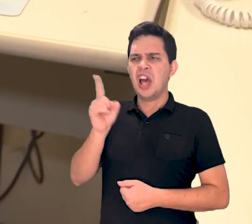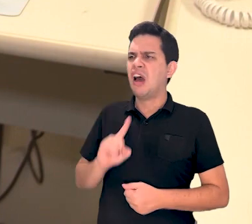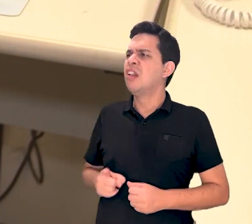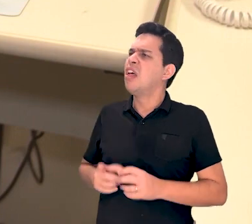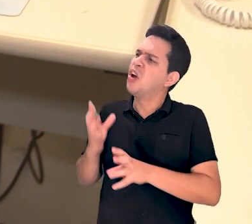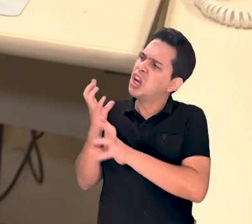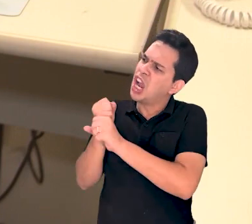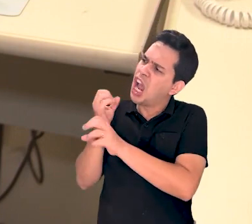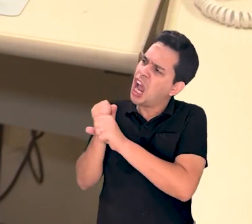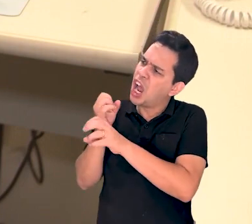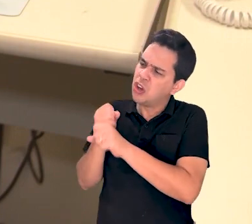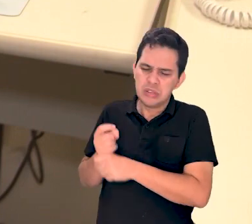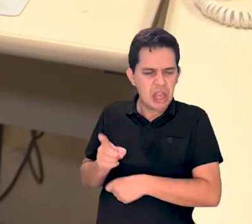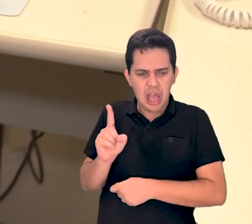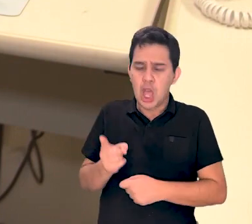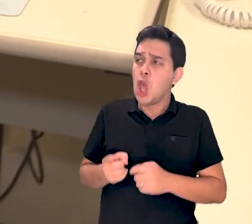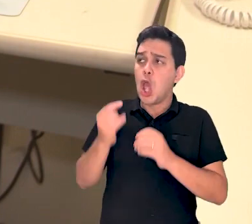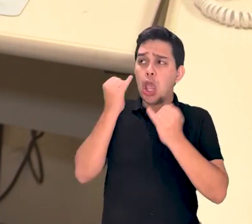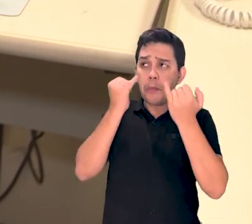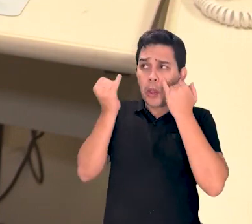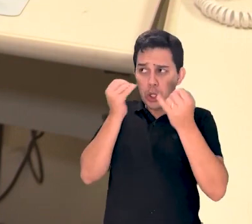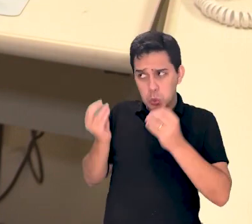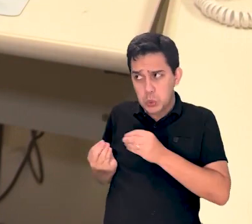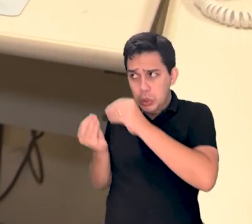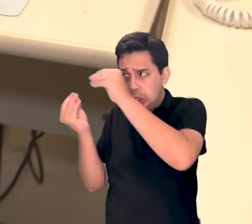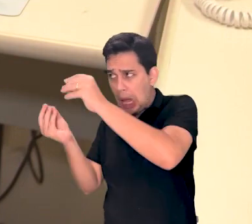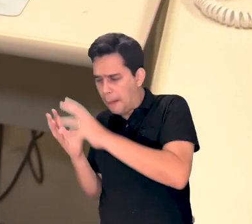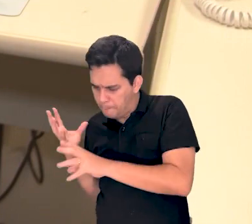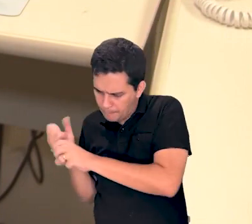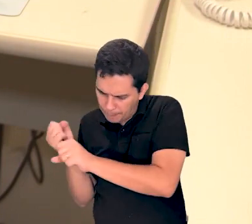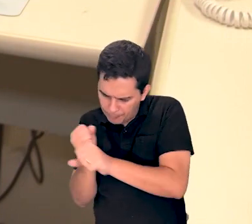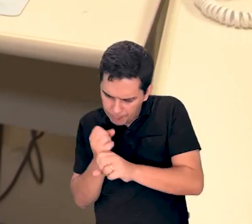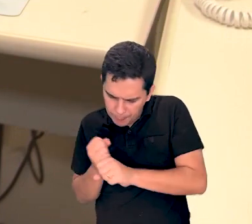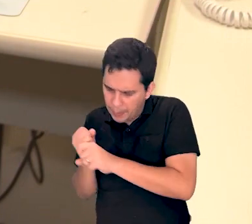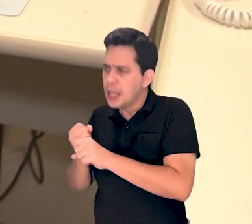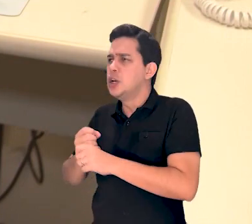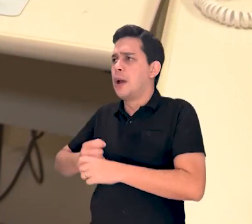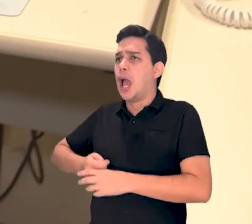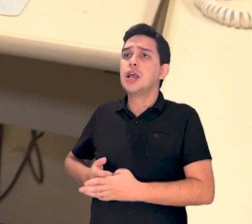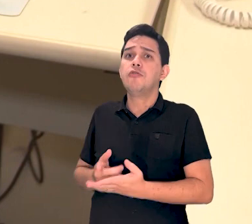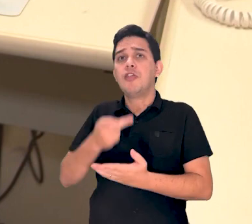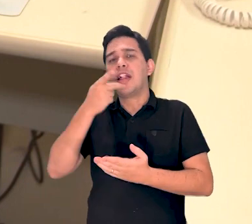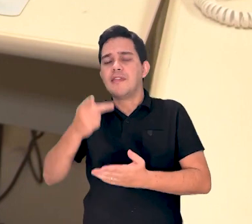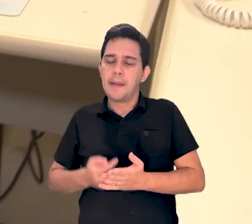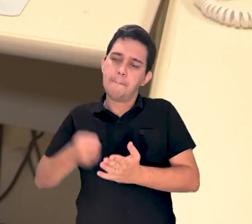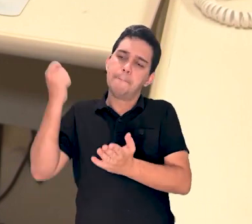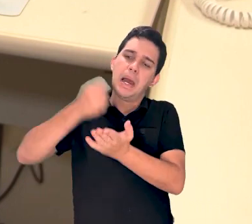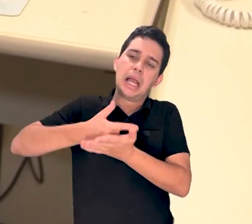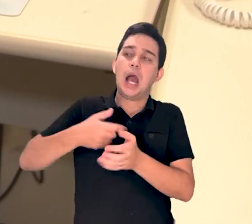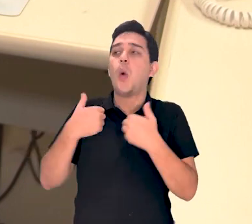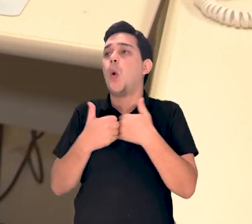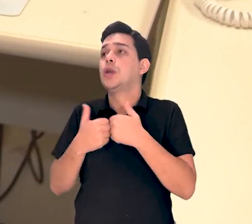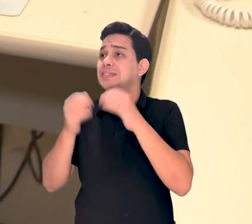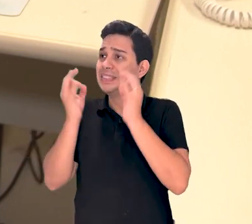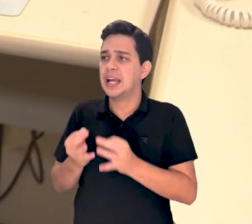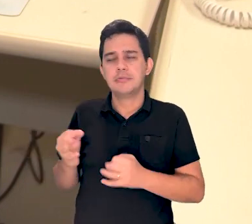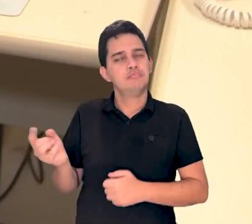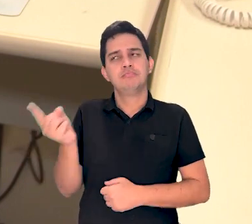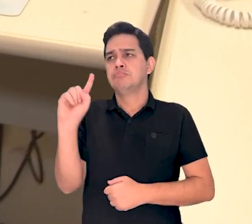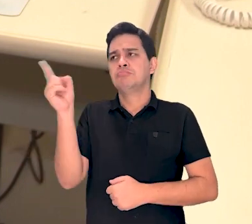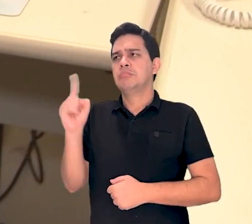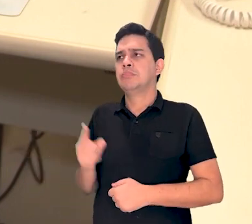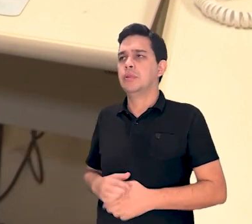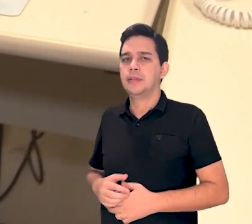tarifa justa com os dados oferecidos apresentados pelos concessionários então e a caixa-preta